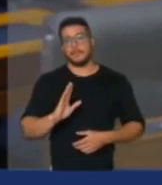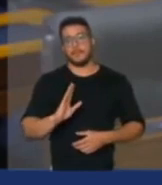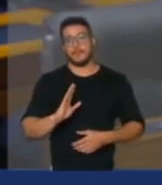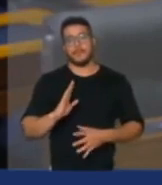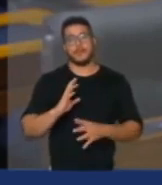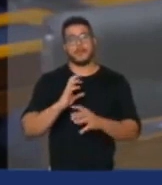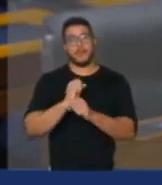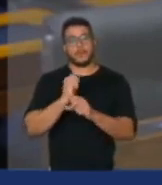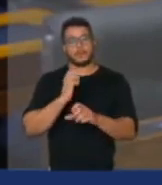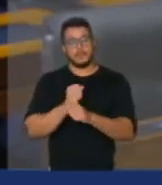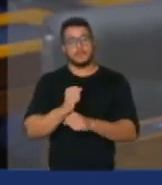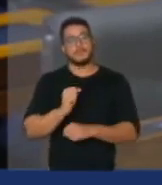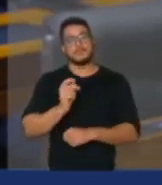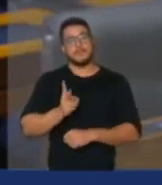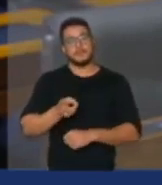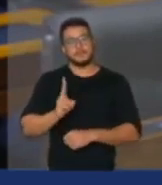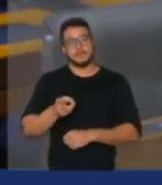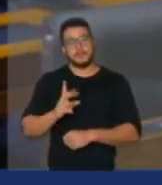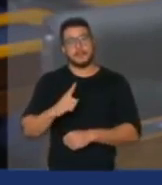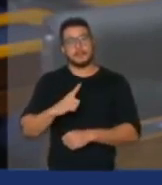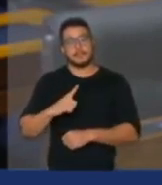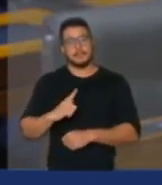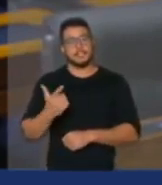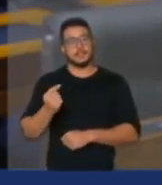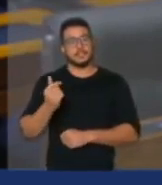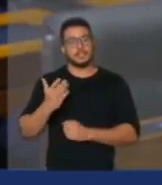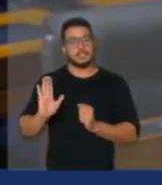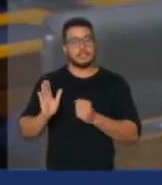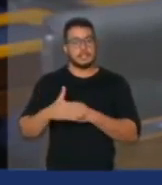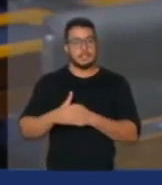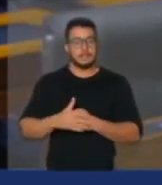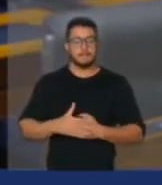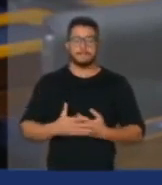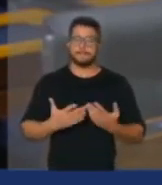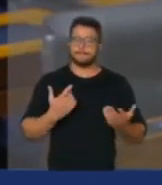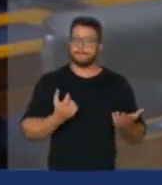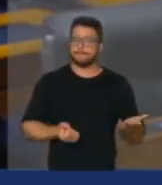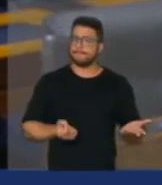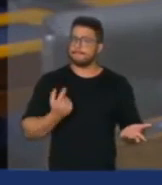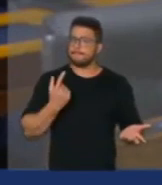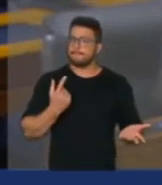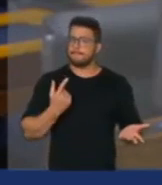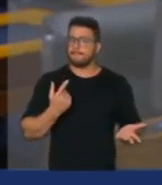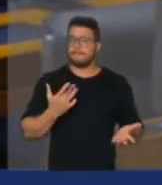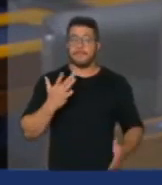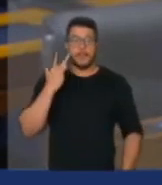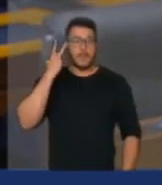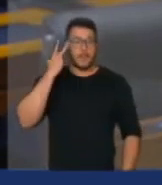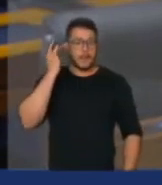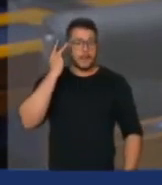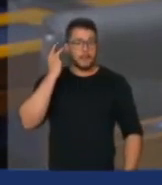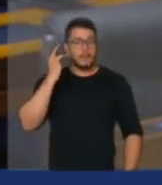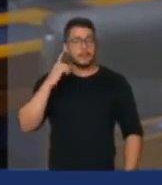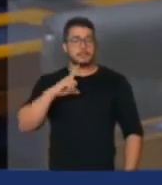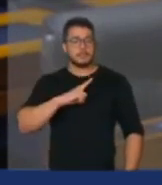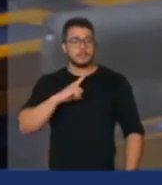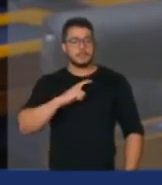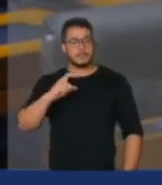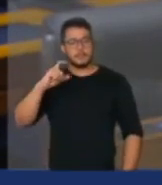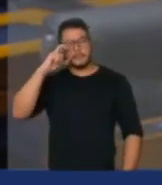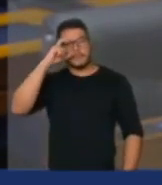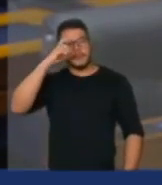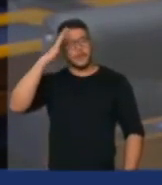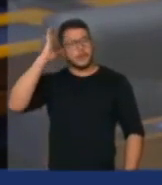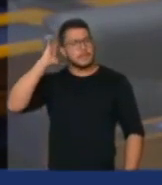com emendas secretas. É tão estranho isso que amanhã nós estaríamos aqui com o ministro Paulo Guedes. Aliás, cadê